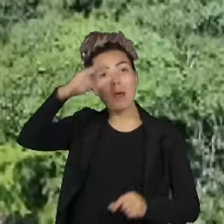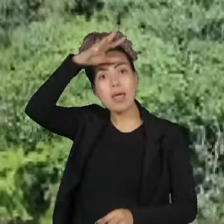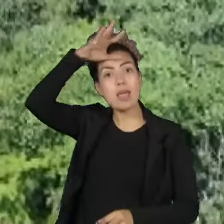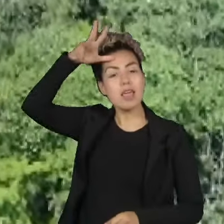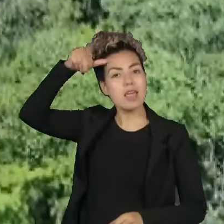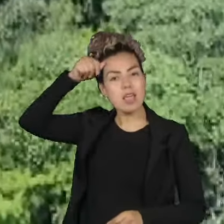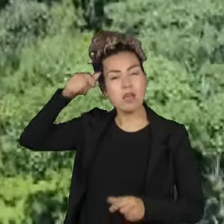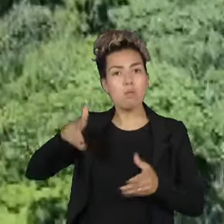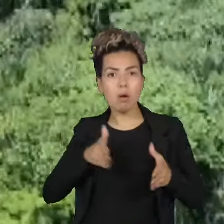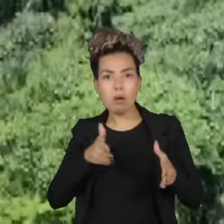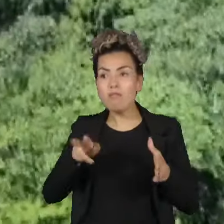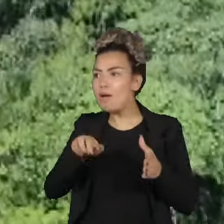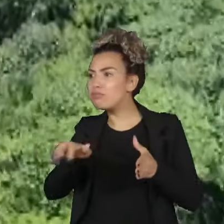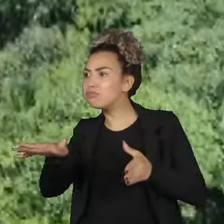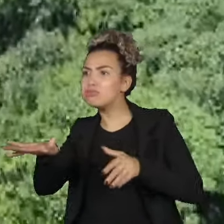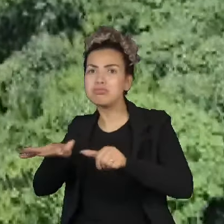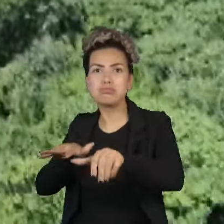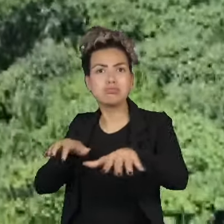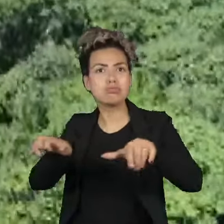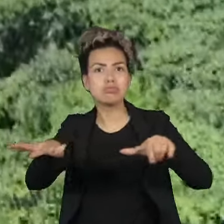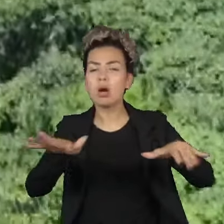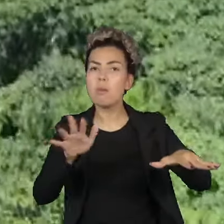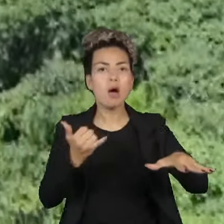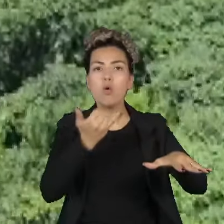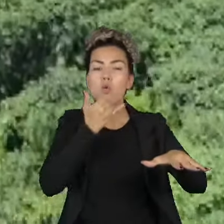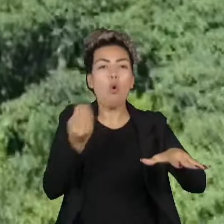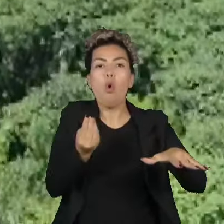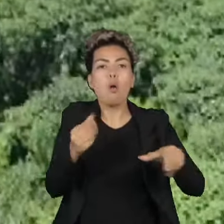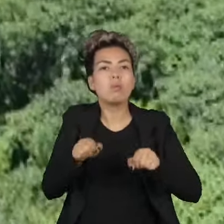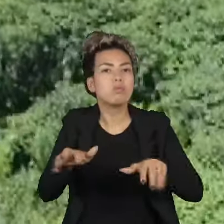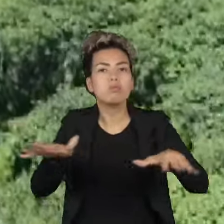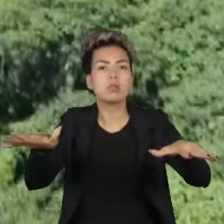continuar a secar e pode ficar abaixo dos 12 m. M.